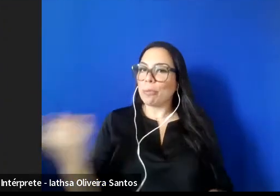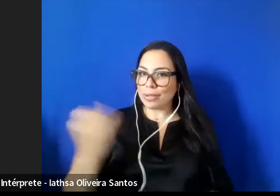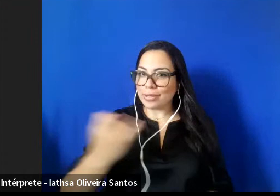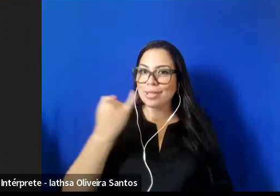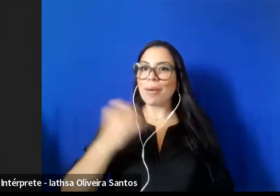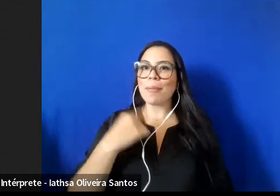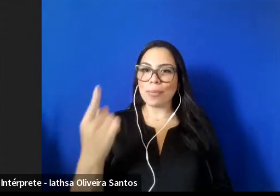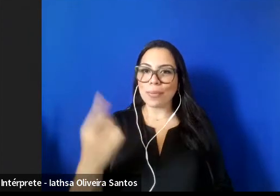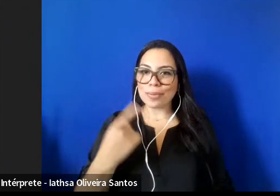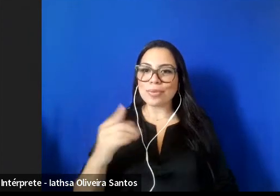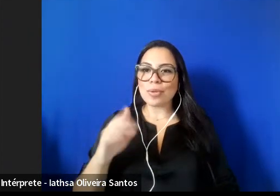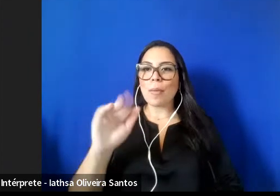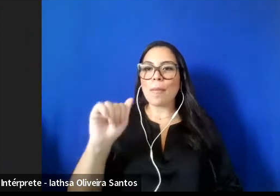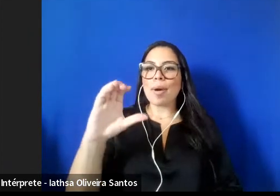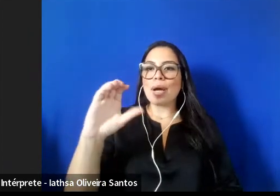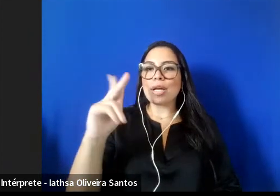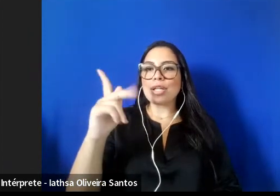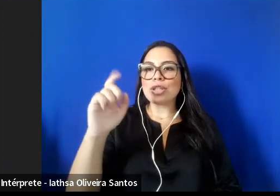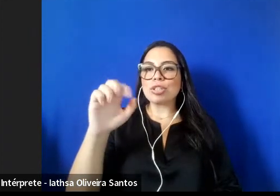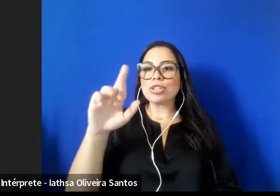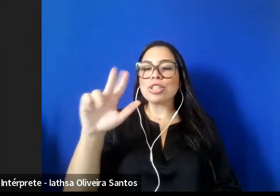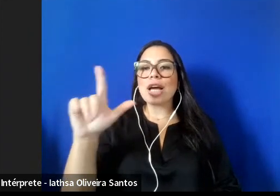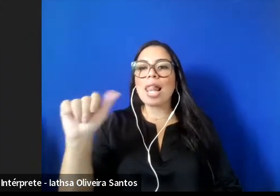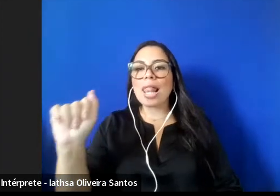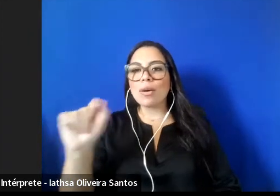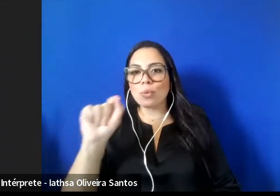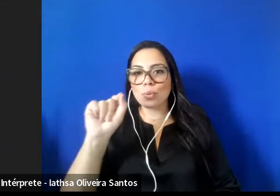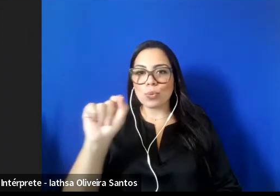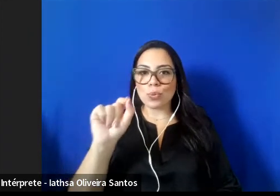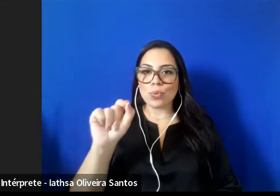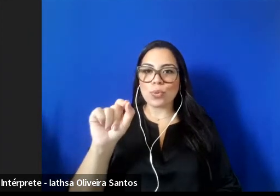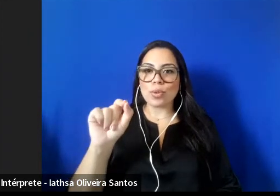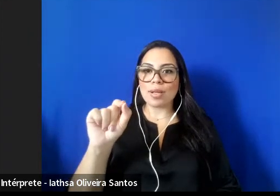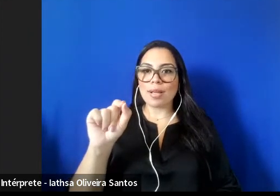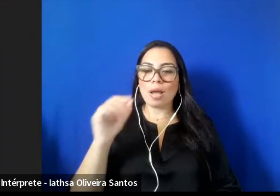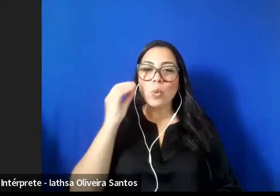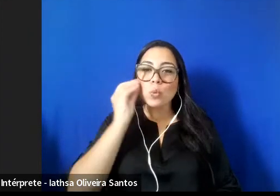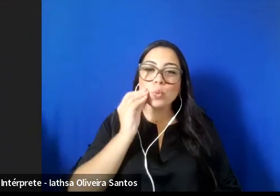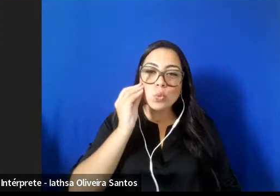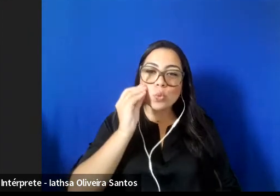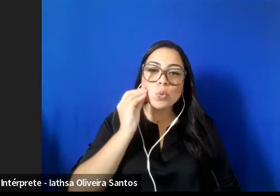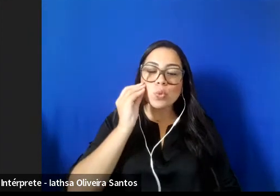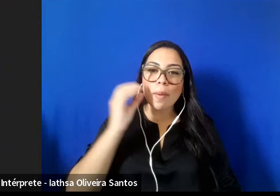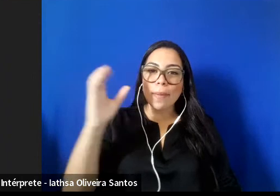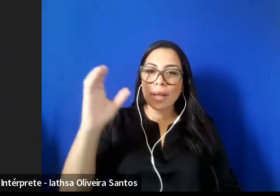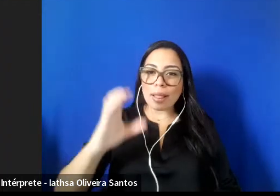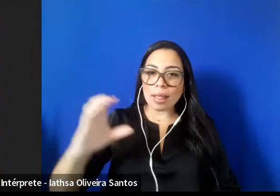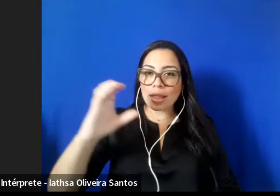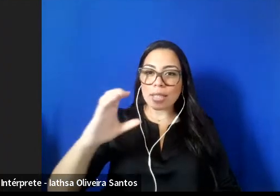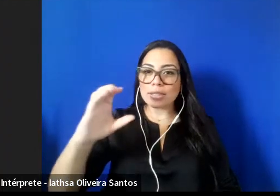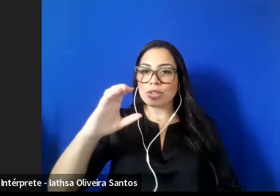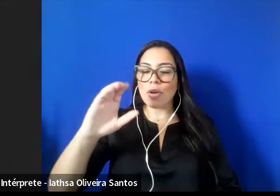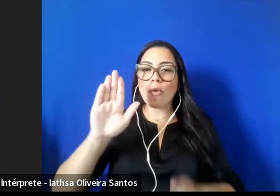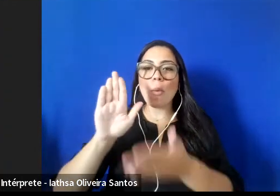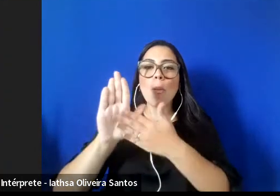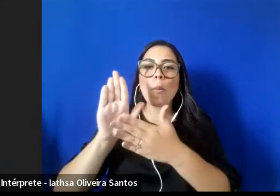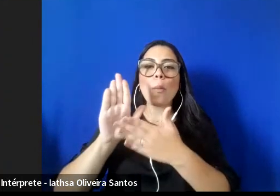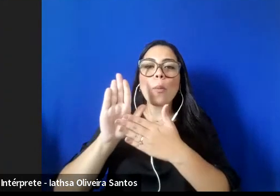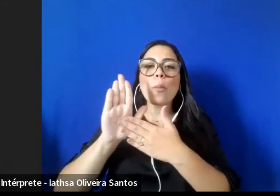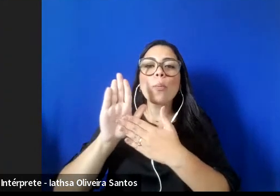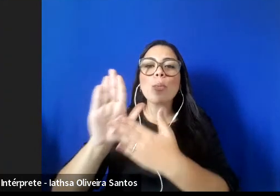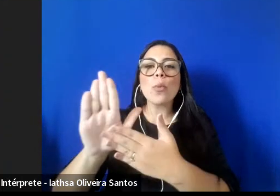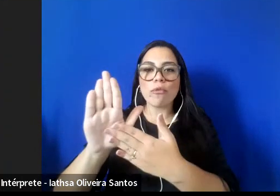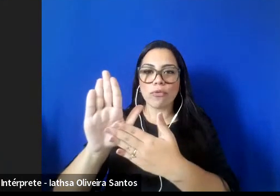diz o Bachelard, o espírito científico ele tem que ser comprovado com dados e, obviamente, que